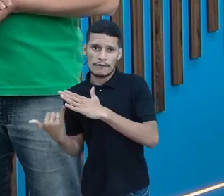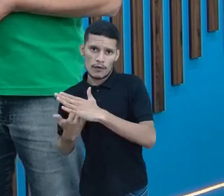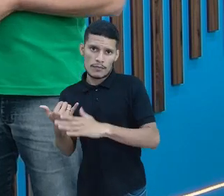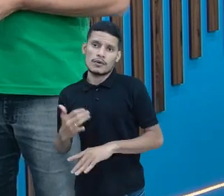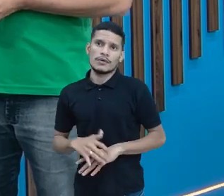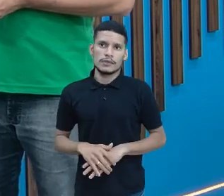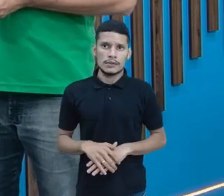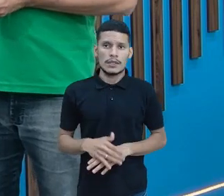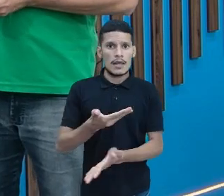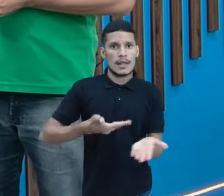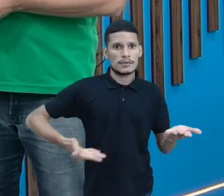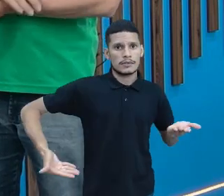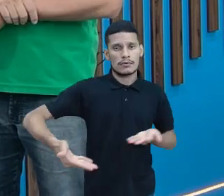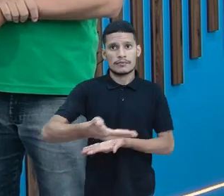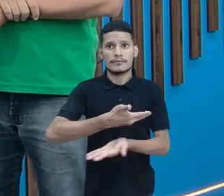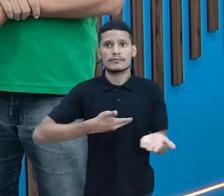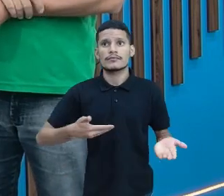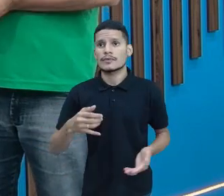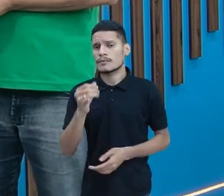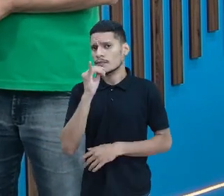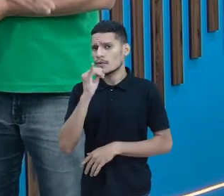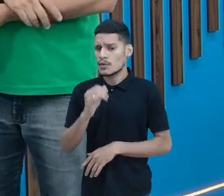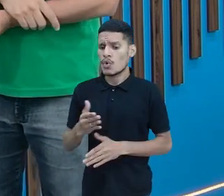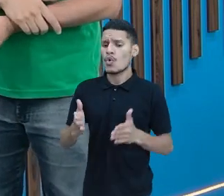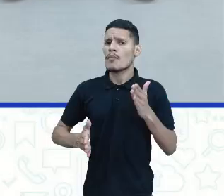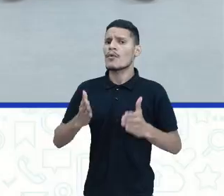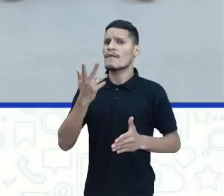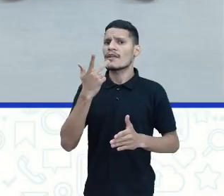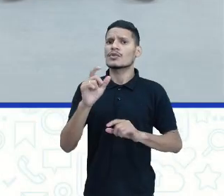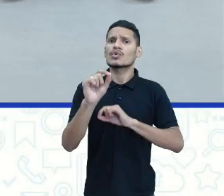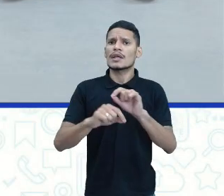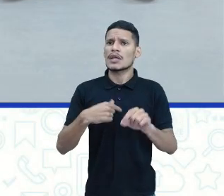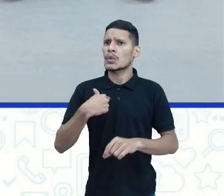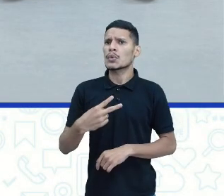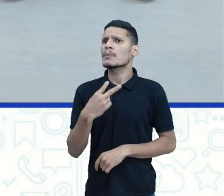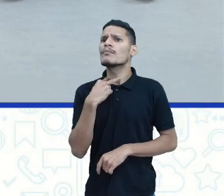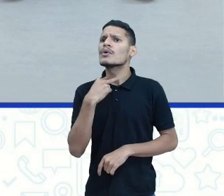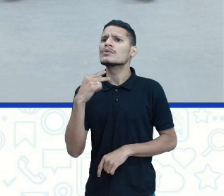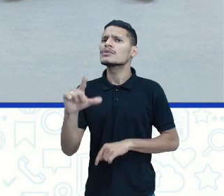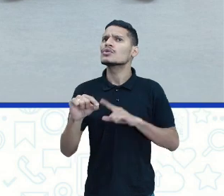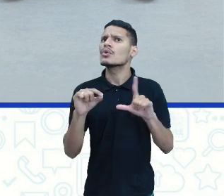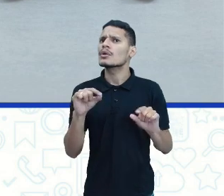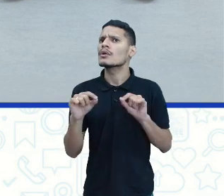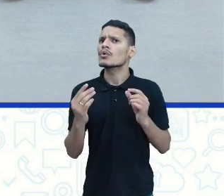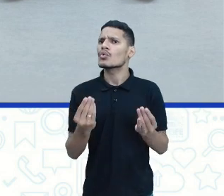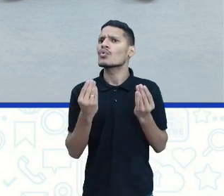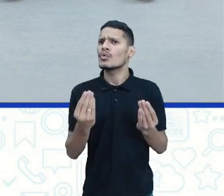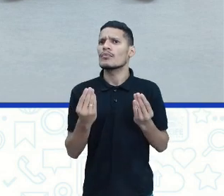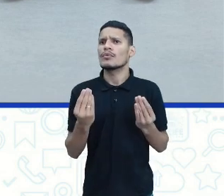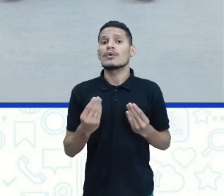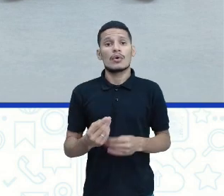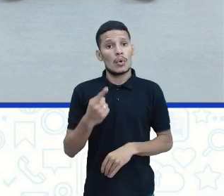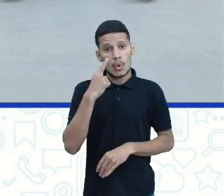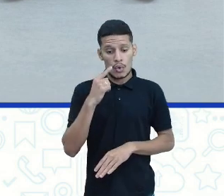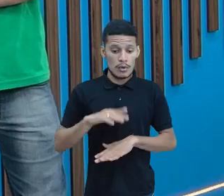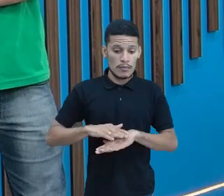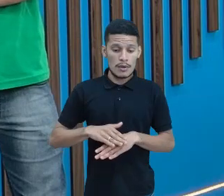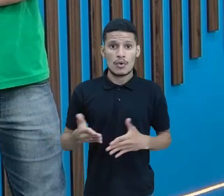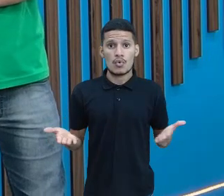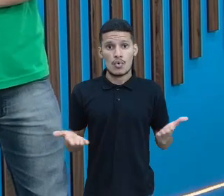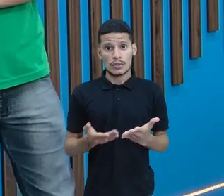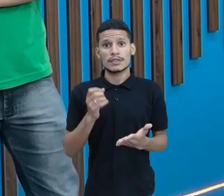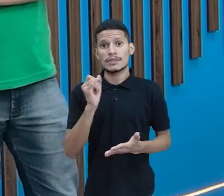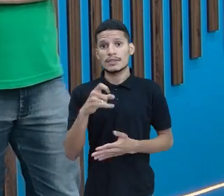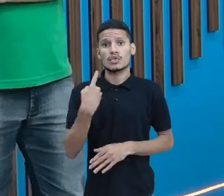tá certo? Então, o nosso robozinho está dizendo, como assim não possuir escolhas? Então, olha, atualmente, se a